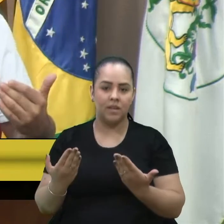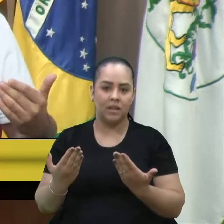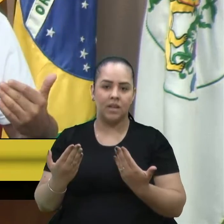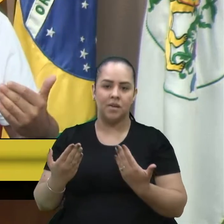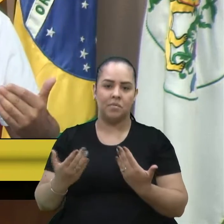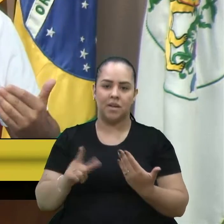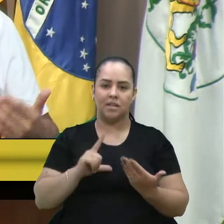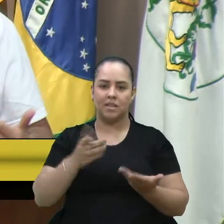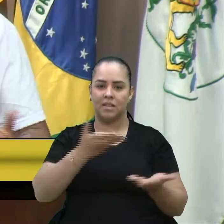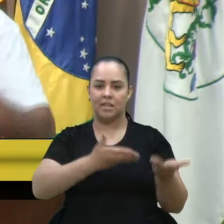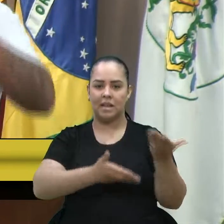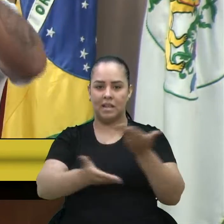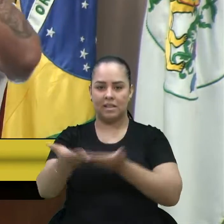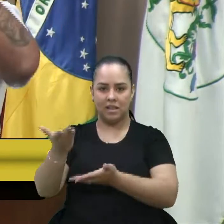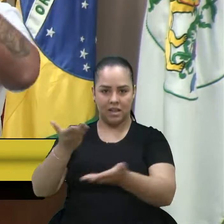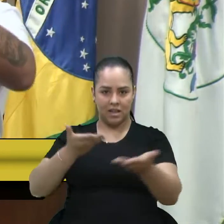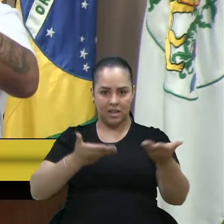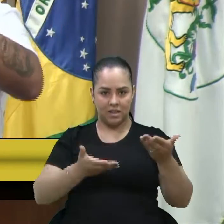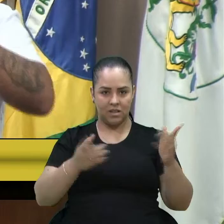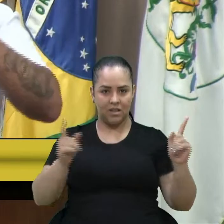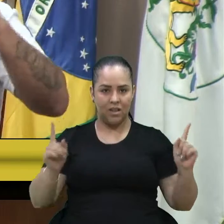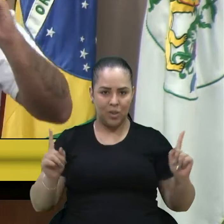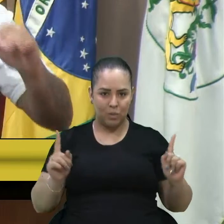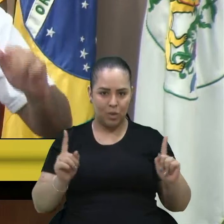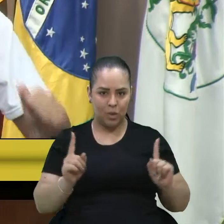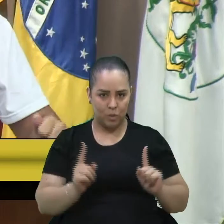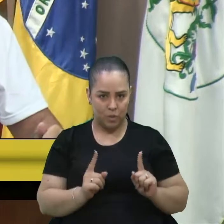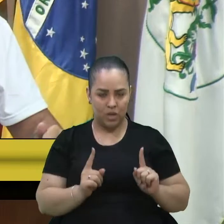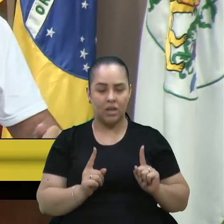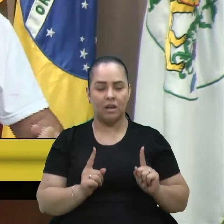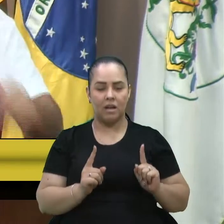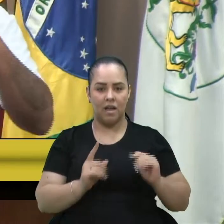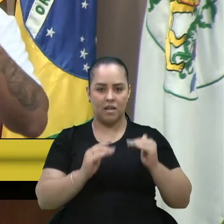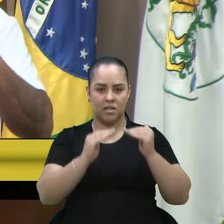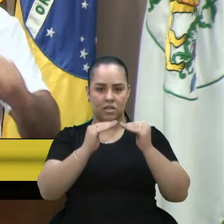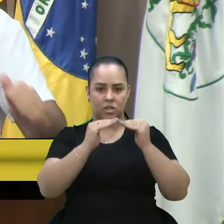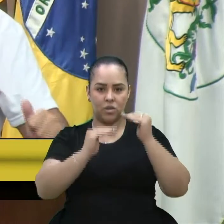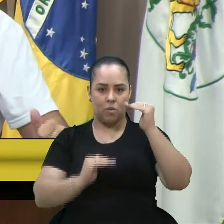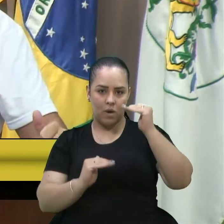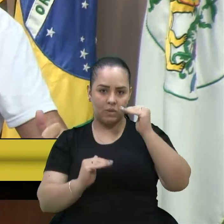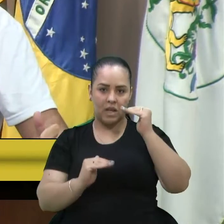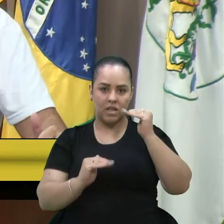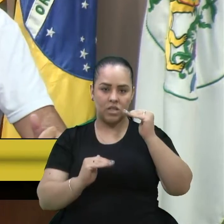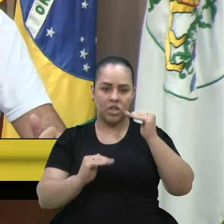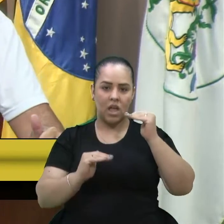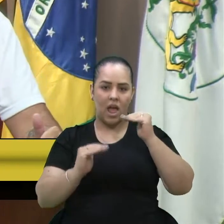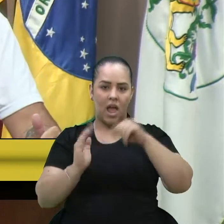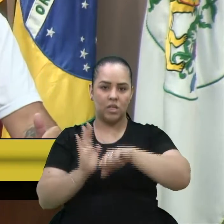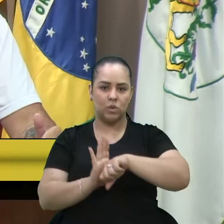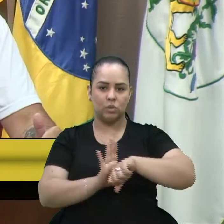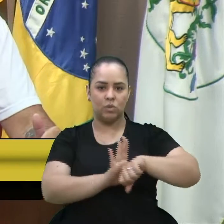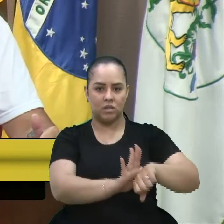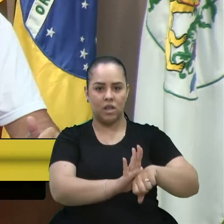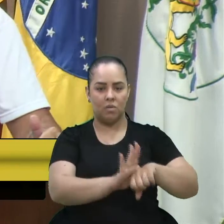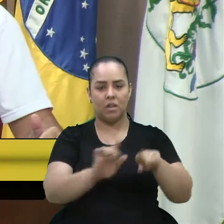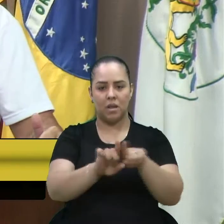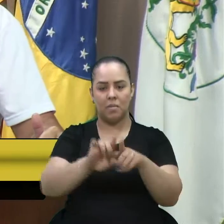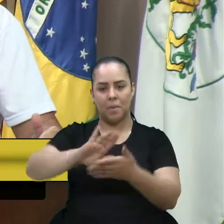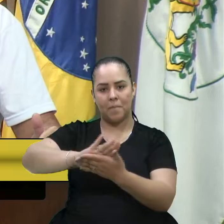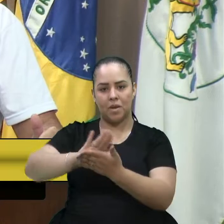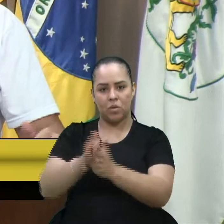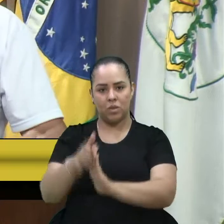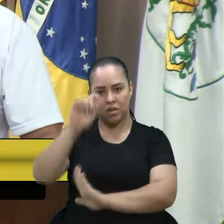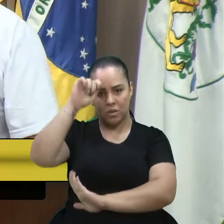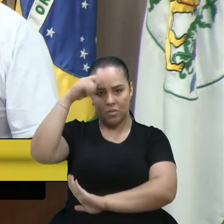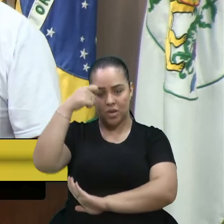tratar de diminuir a desigualdade, a exclusão, o racismo estrutural que